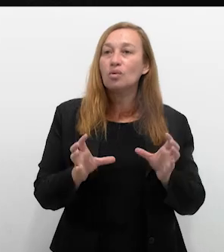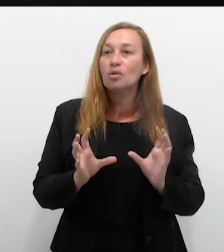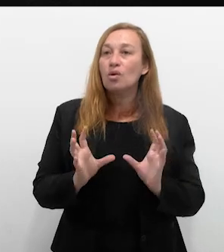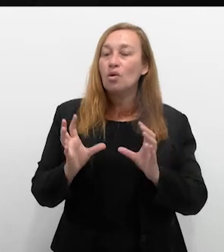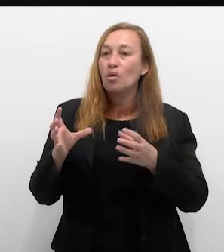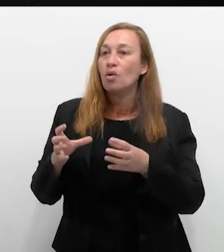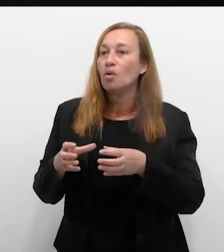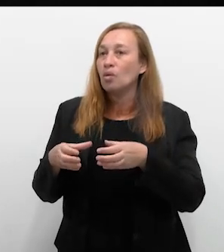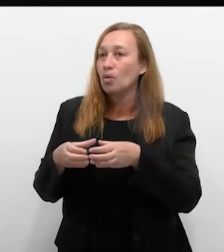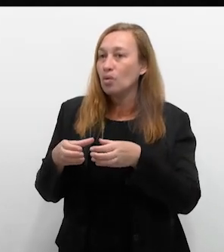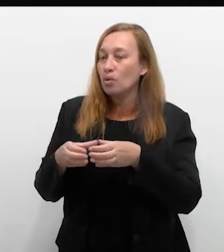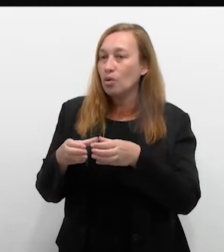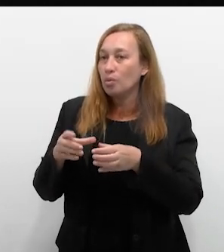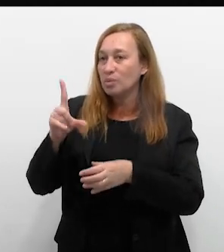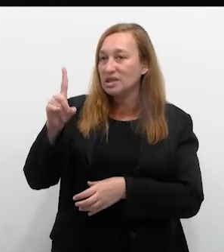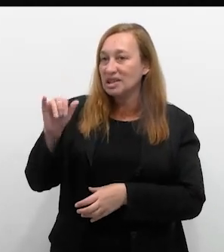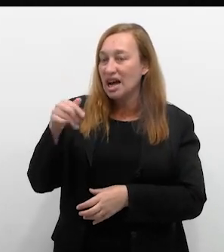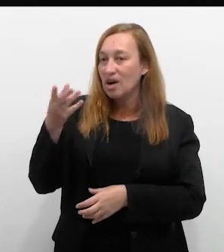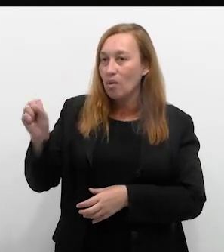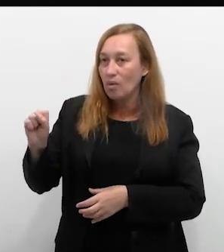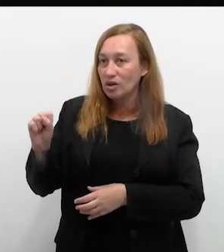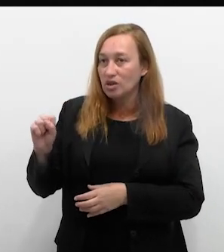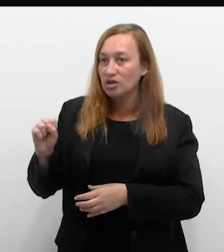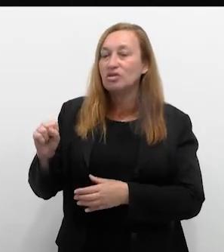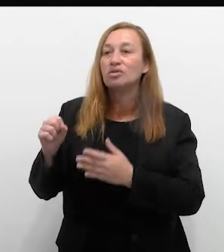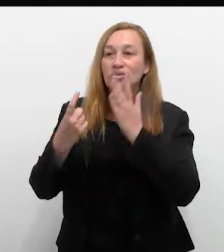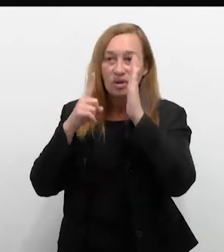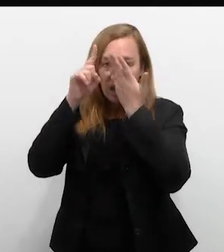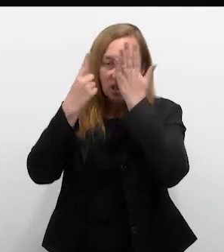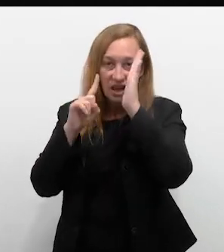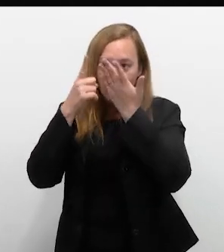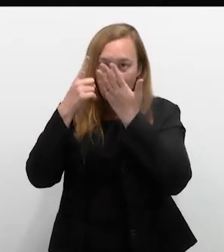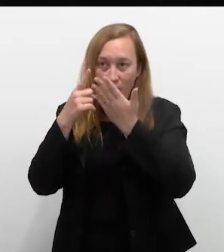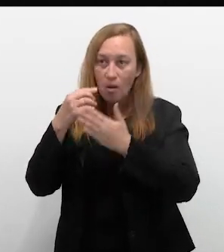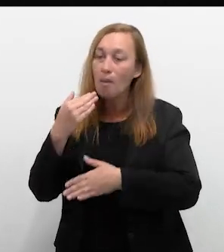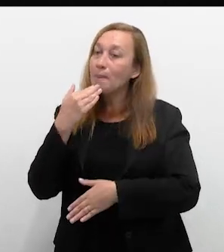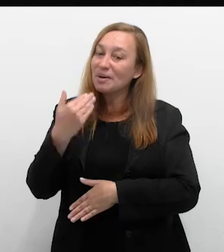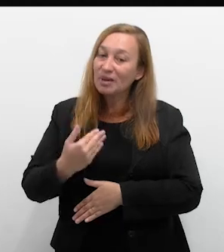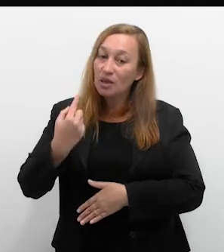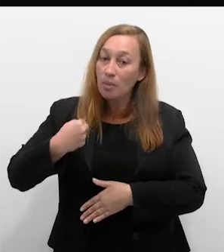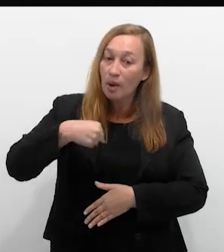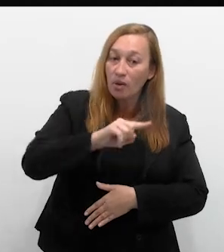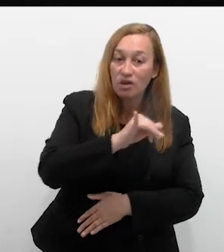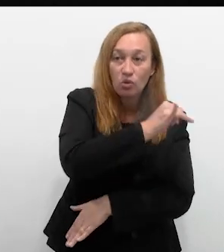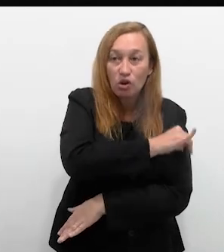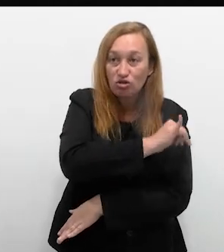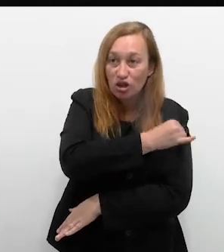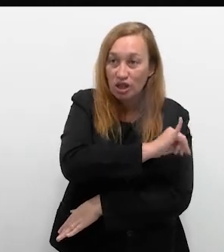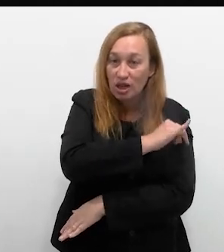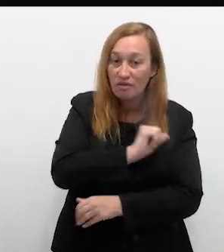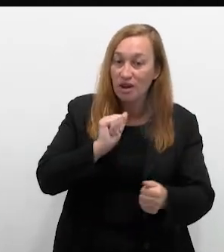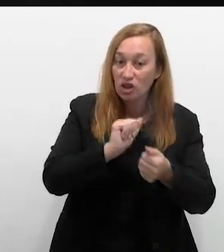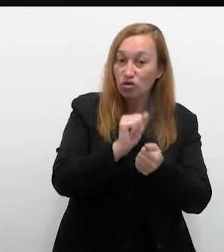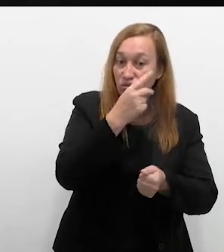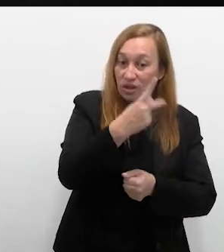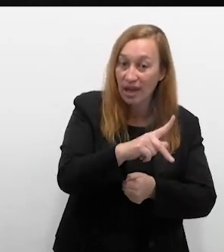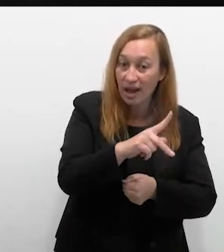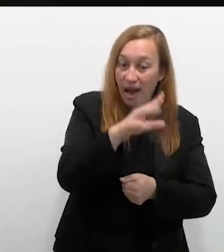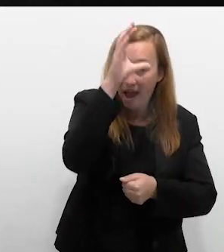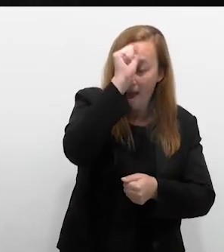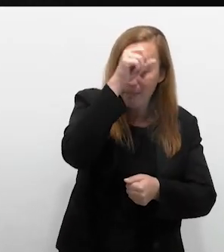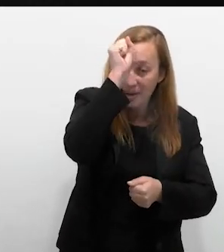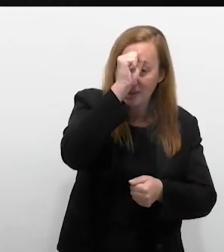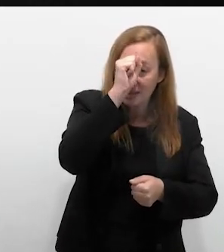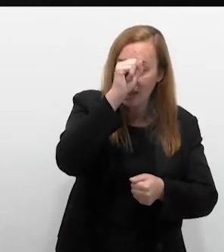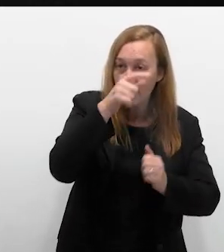próximo dela, aqui no Rio de Janeiro, para colher dela as informações e fazer os desenhos que ela tinha orientado e levar para